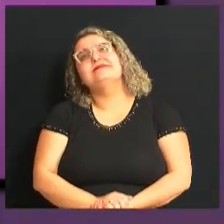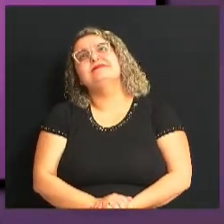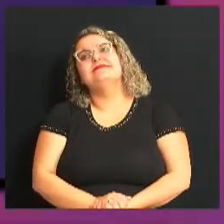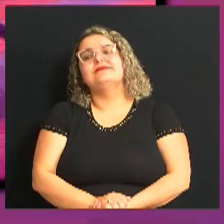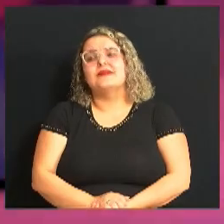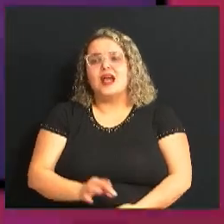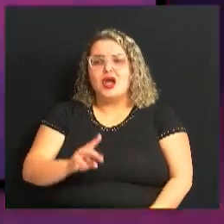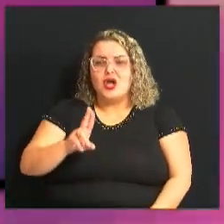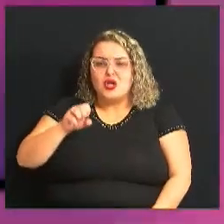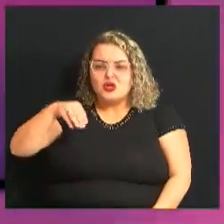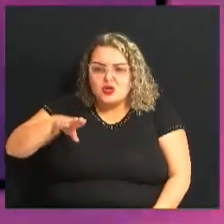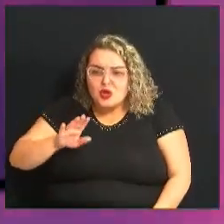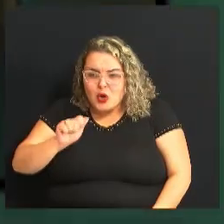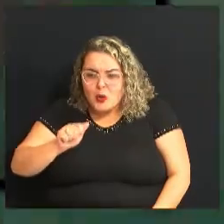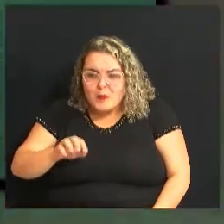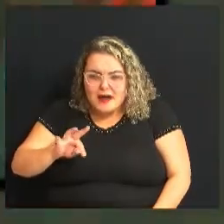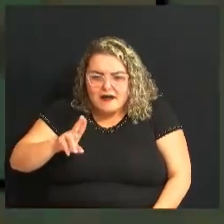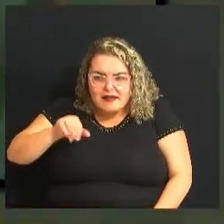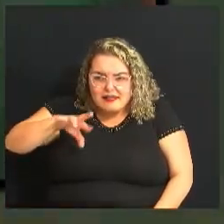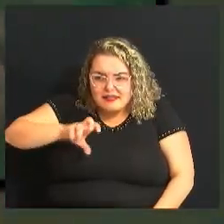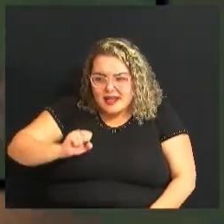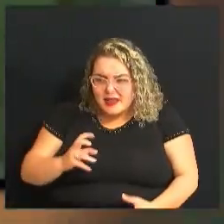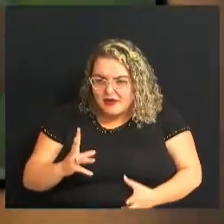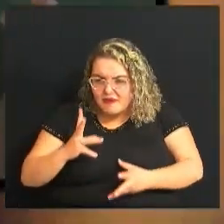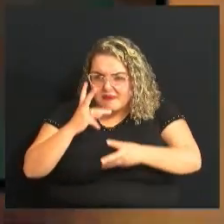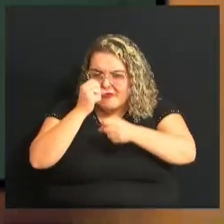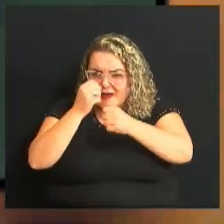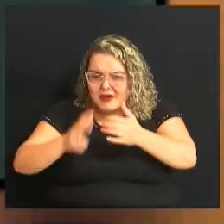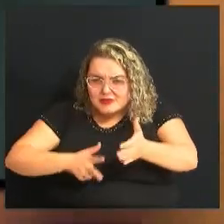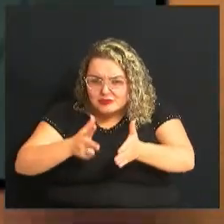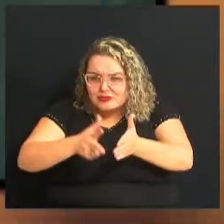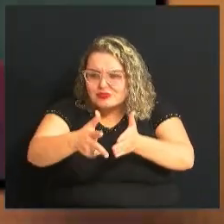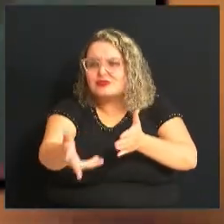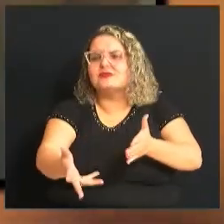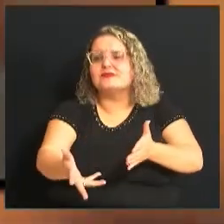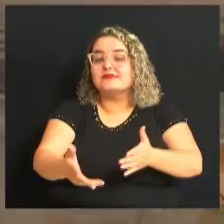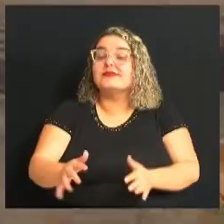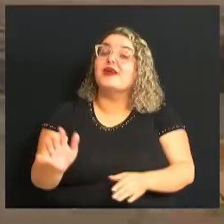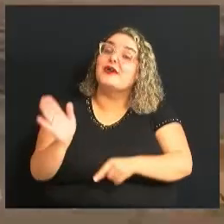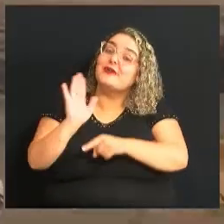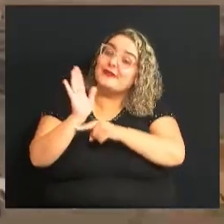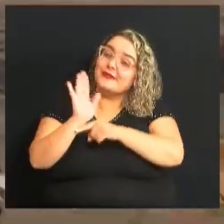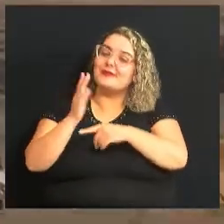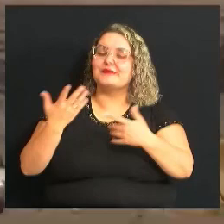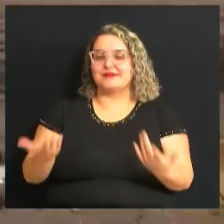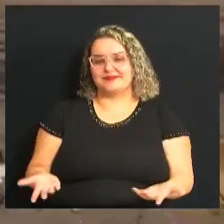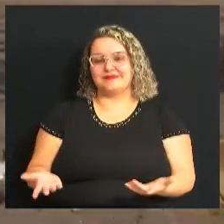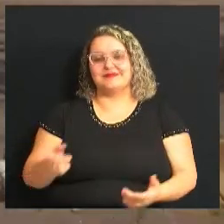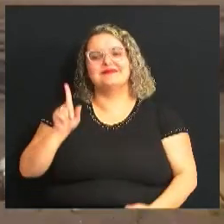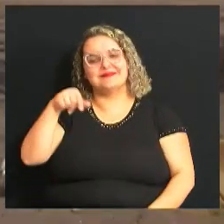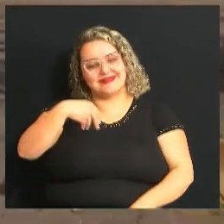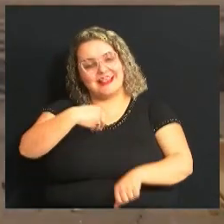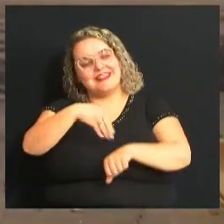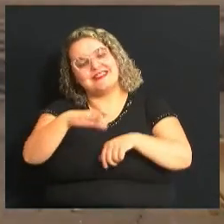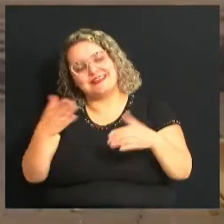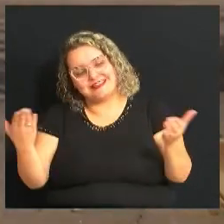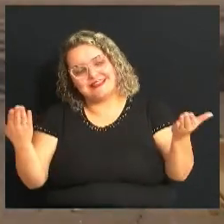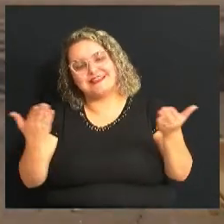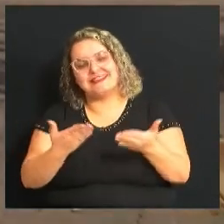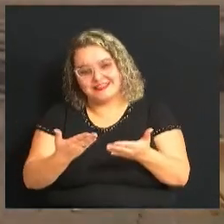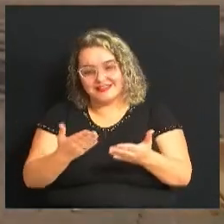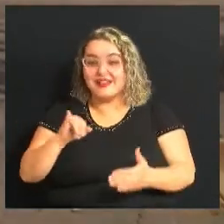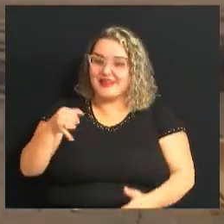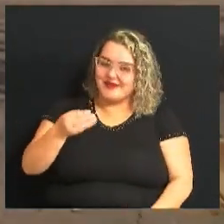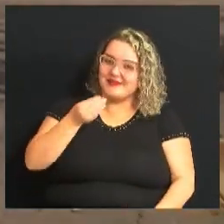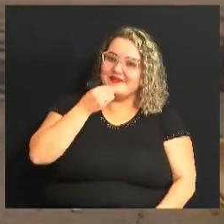Tromba-trem a todo vapor! Tromba-trem, o filme! E essas foram as dicas de hoje. Aproveite!